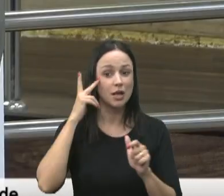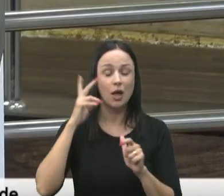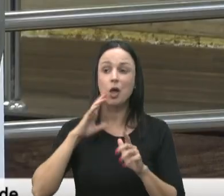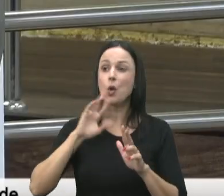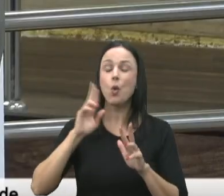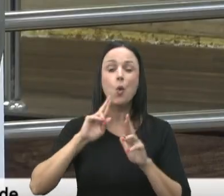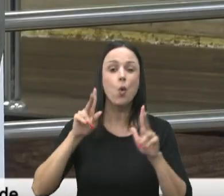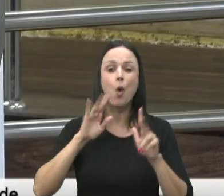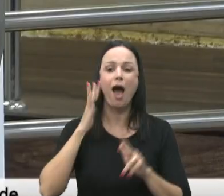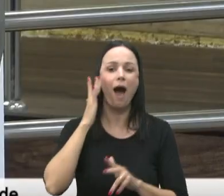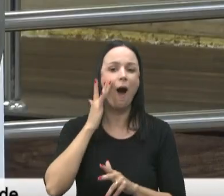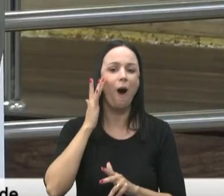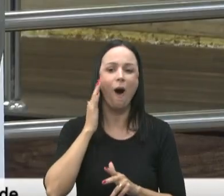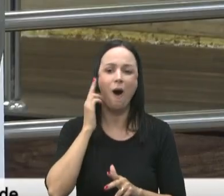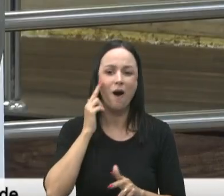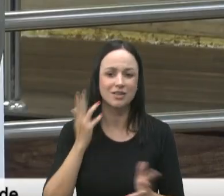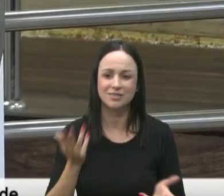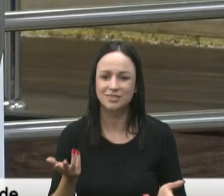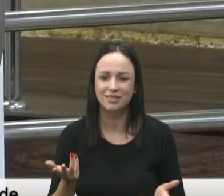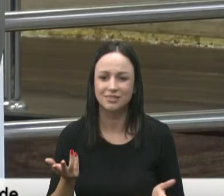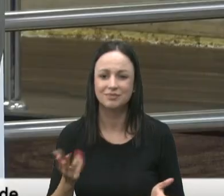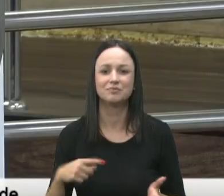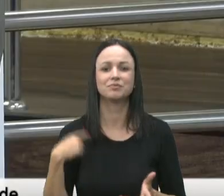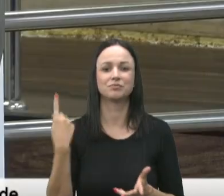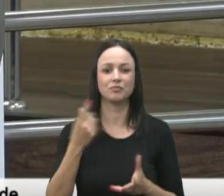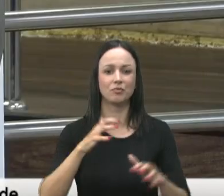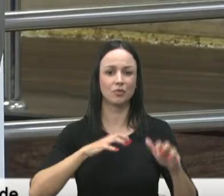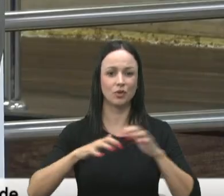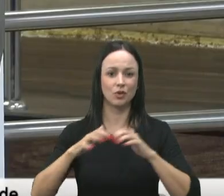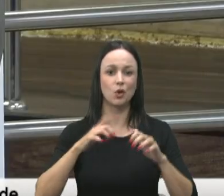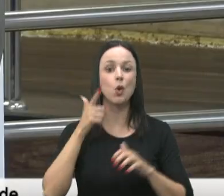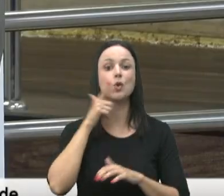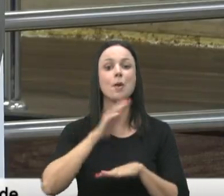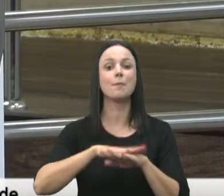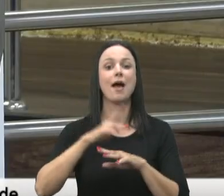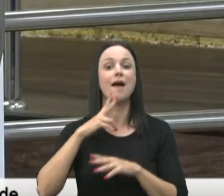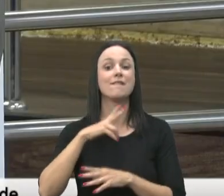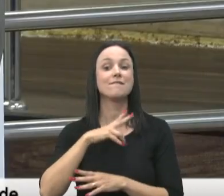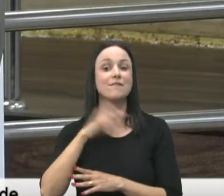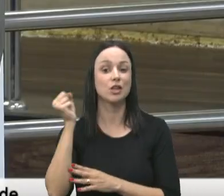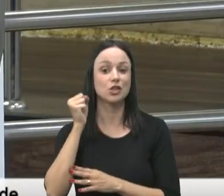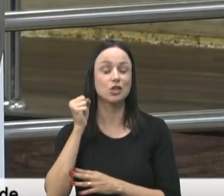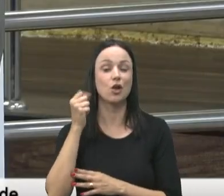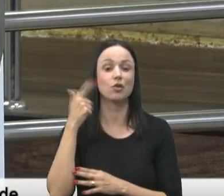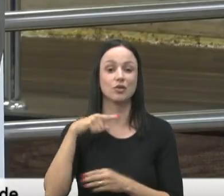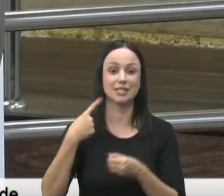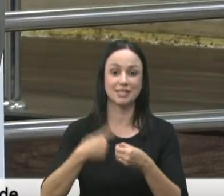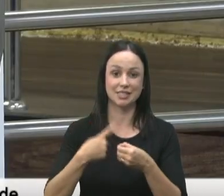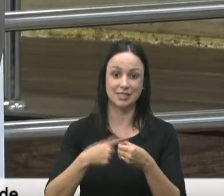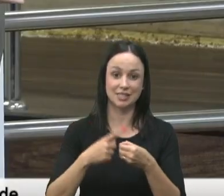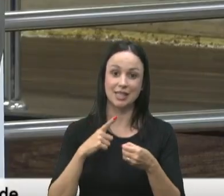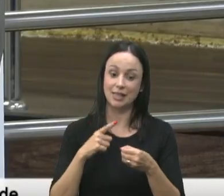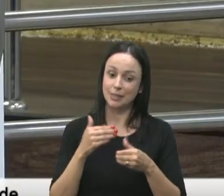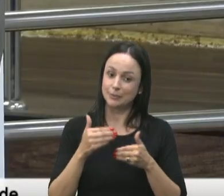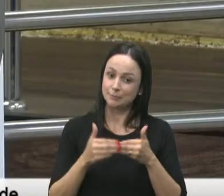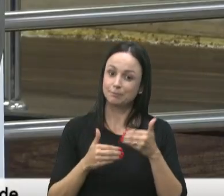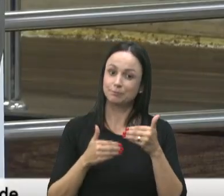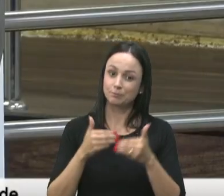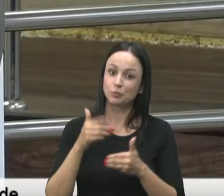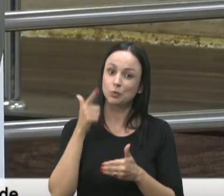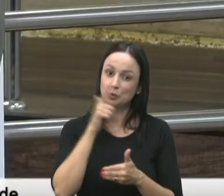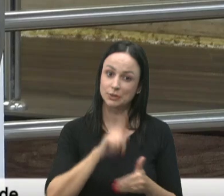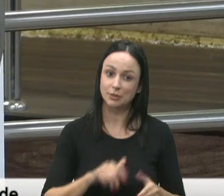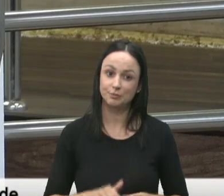nas maiores cidades o nosso movimento já conquistou mais vitórias, que nas cidades do interior a gente ainda está por